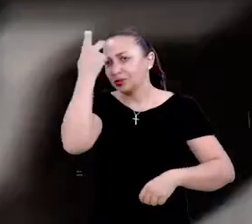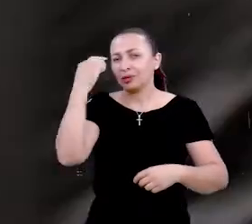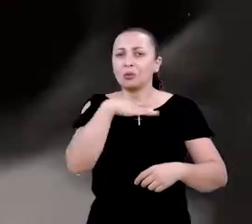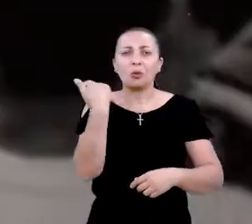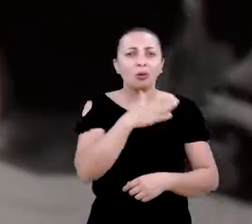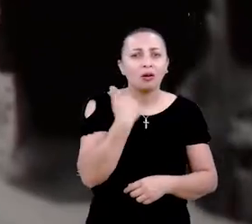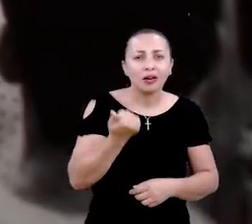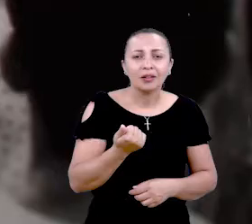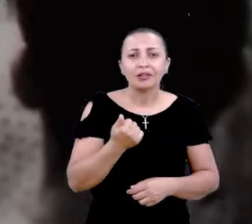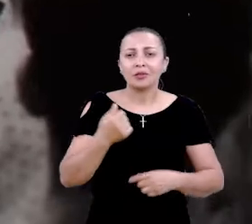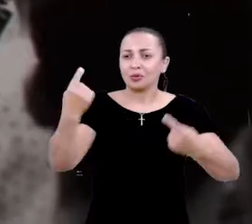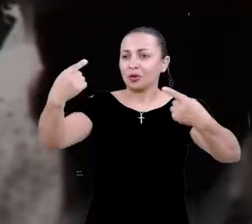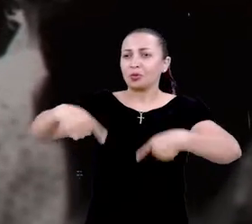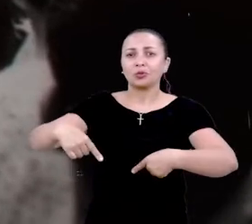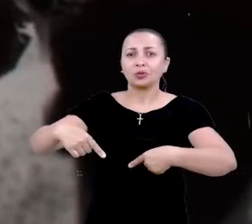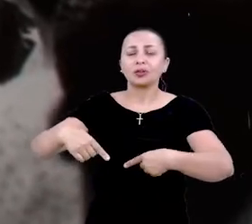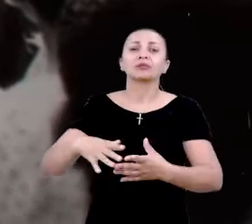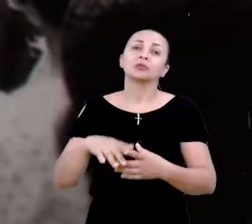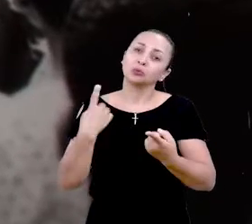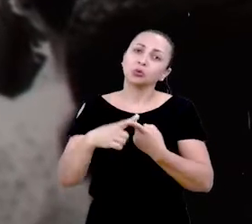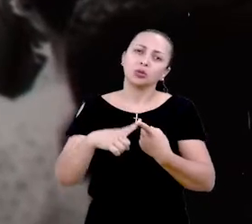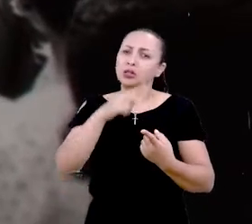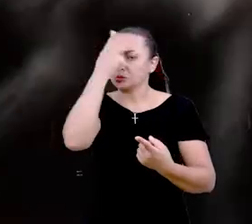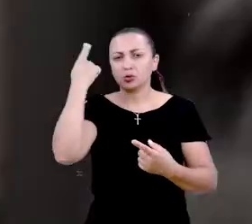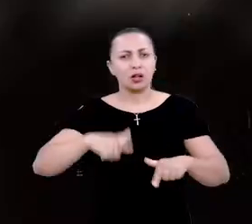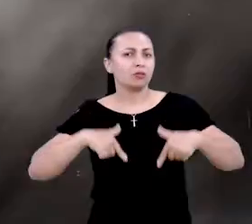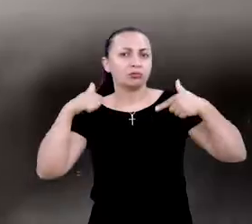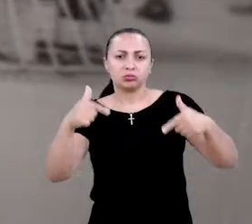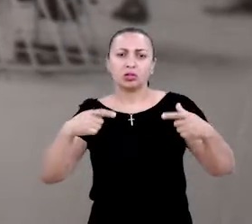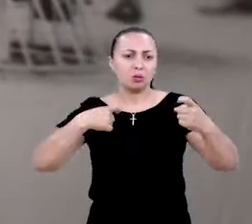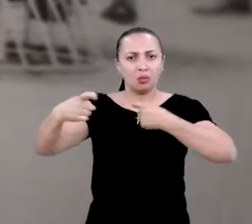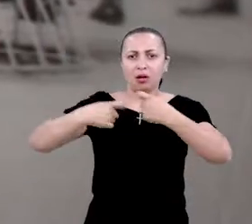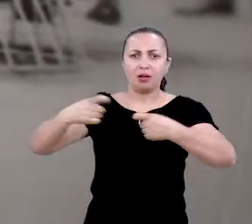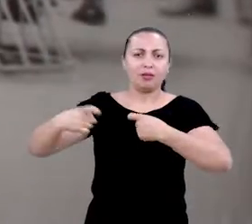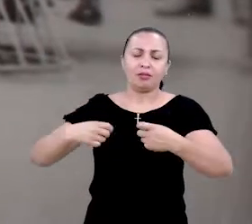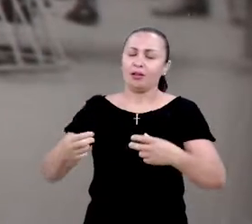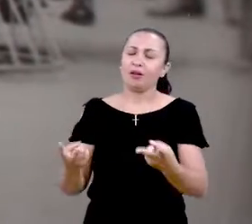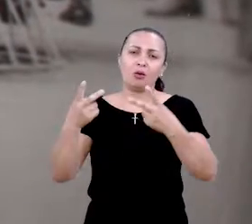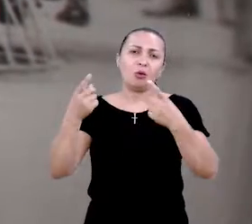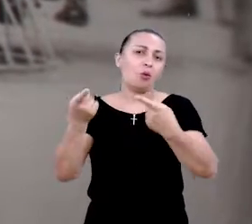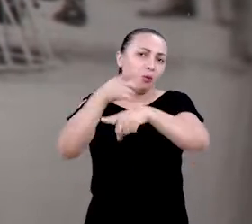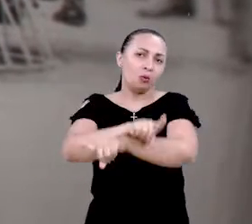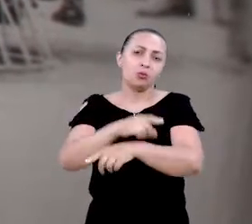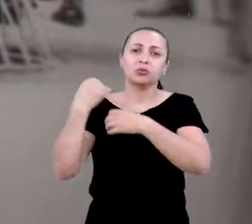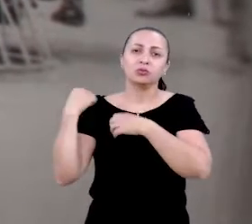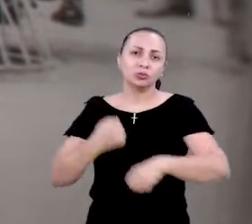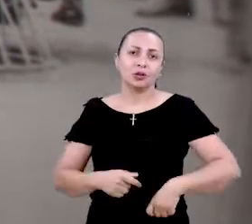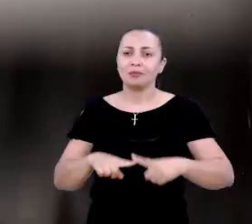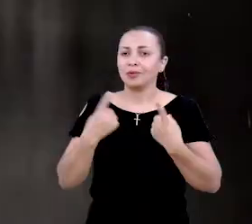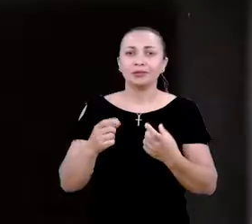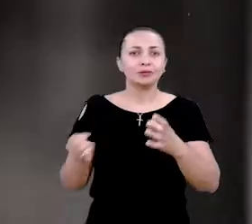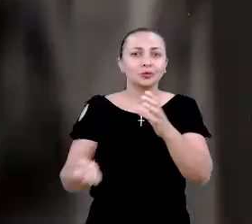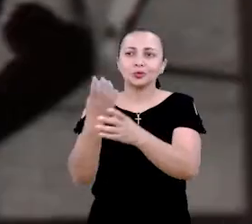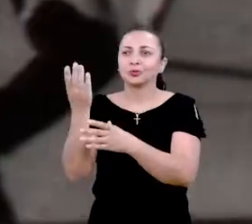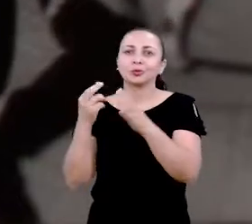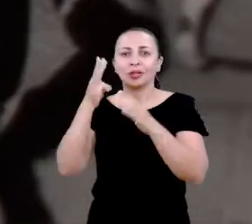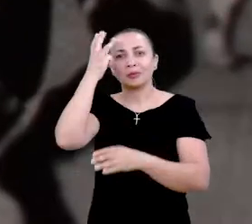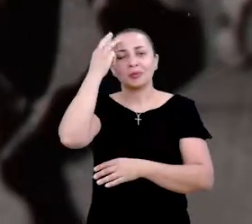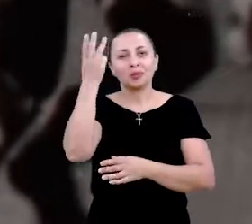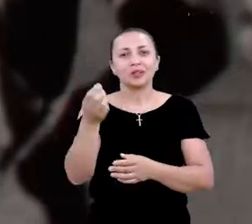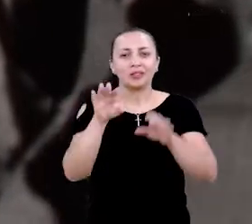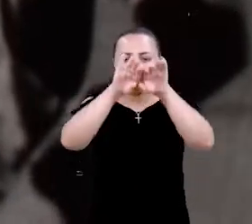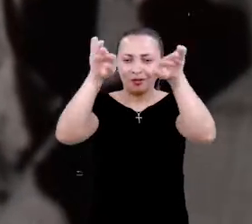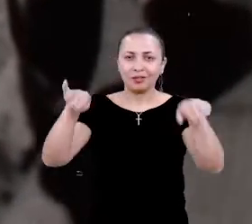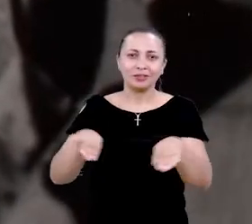à ditadura, sim, porque essas pessoas estavam lutando uma guerra contra a ditadura. Mas, por exemplo, esses espaços eles não aparecem nessa chamada memória